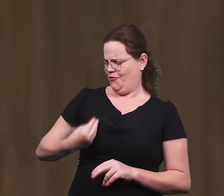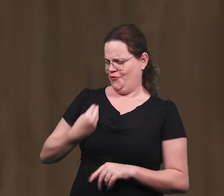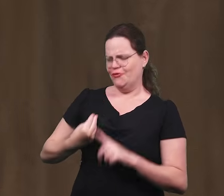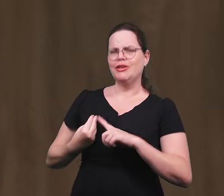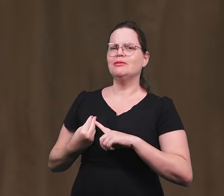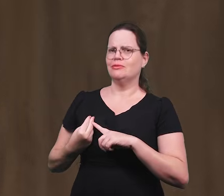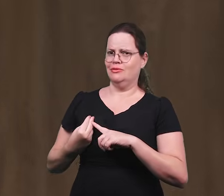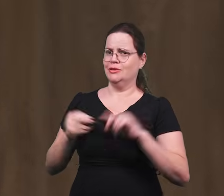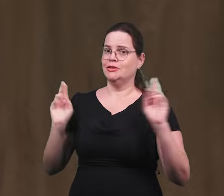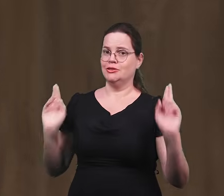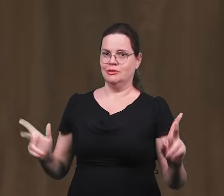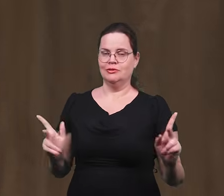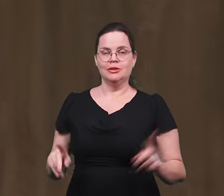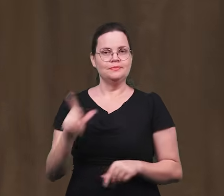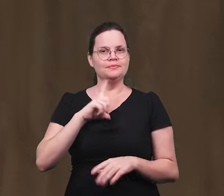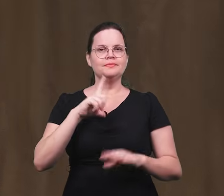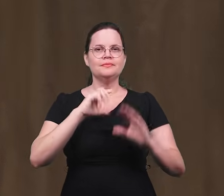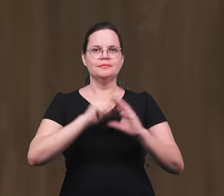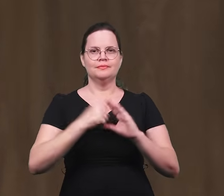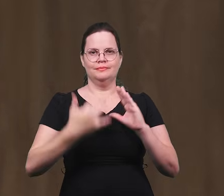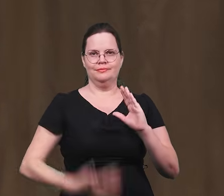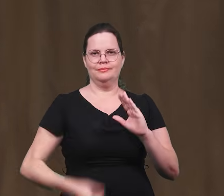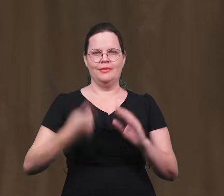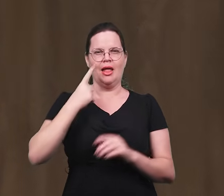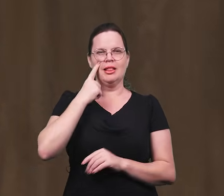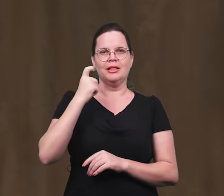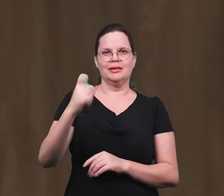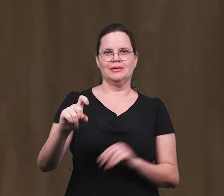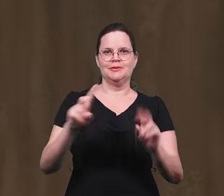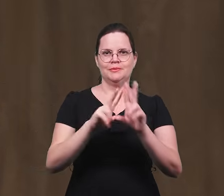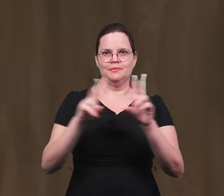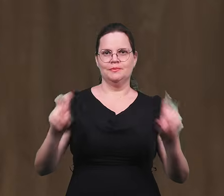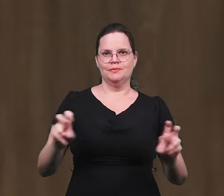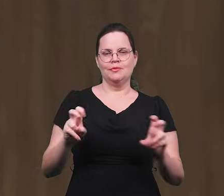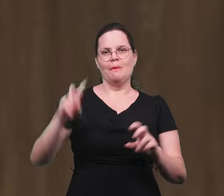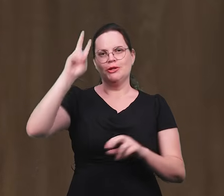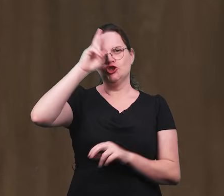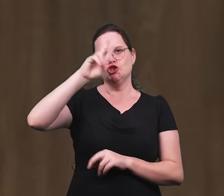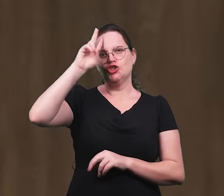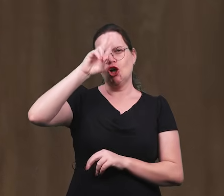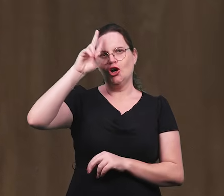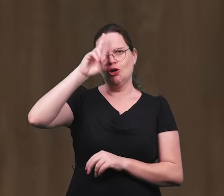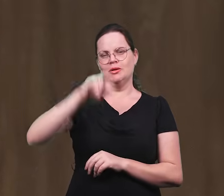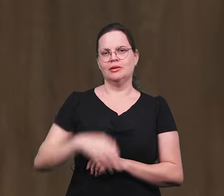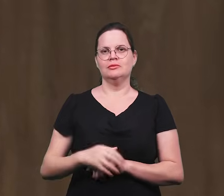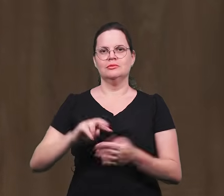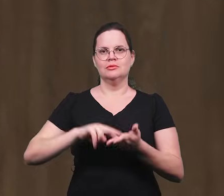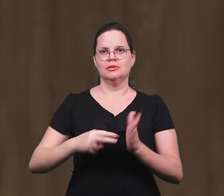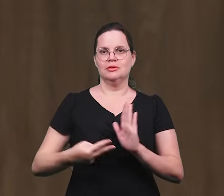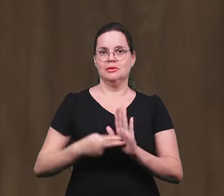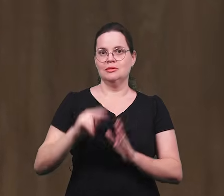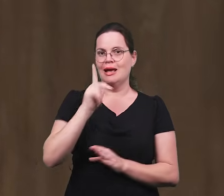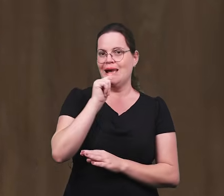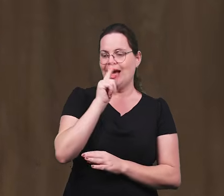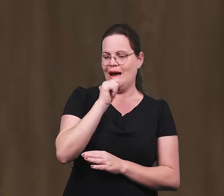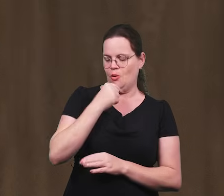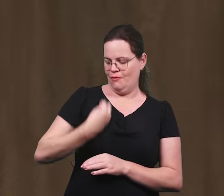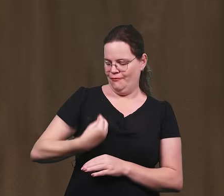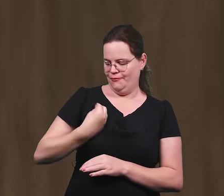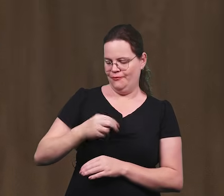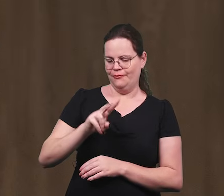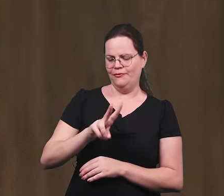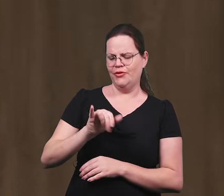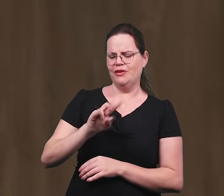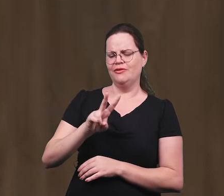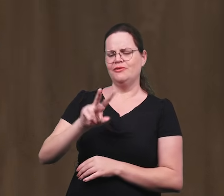viva. E tem um aspecto aqui muito interessante sobre essa questão histórica desse significado de